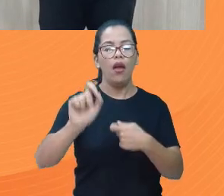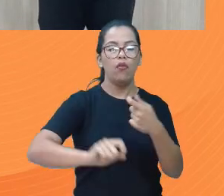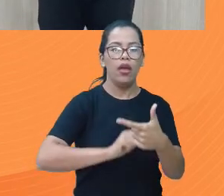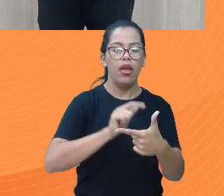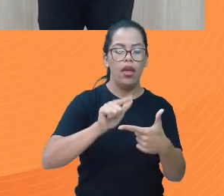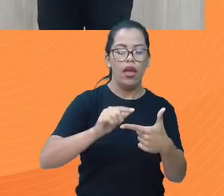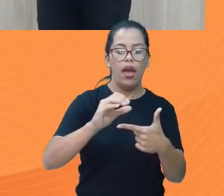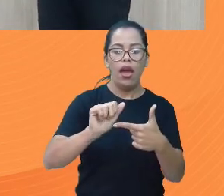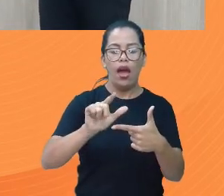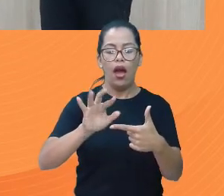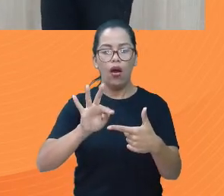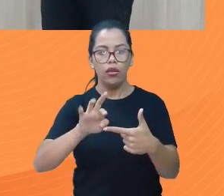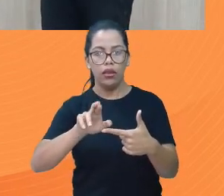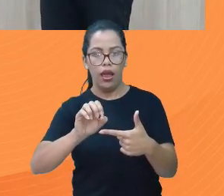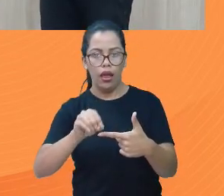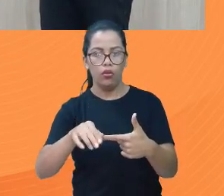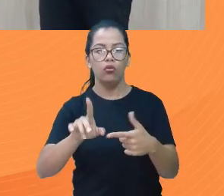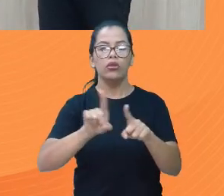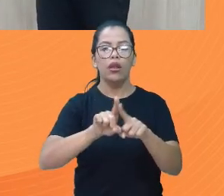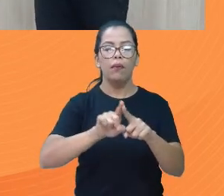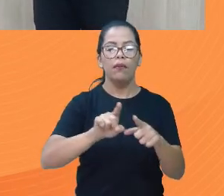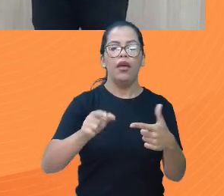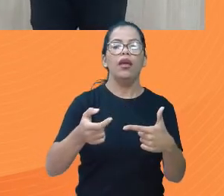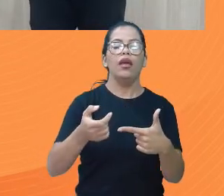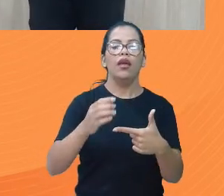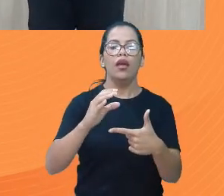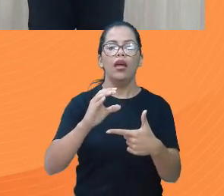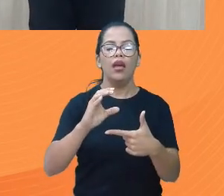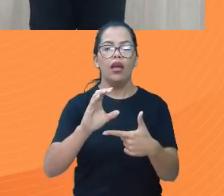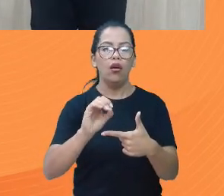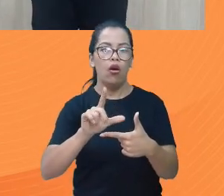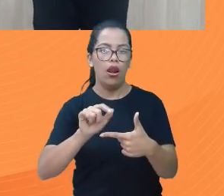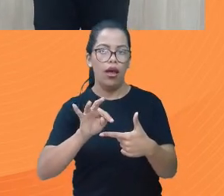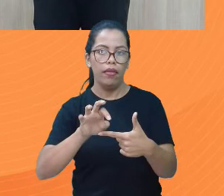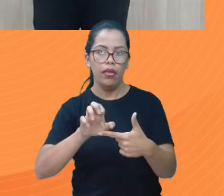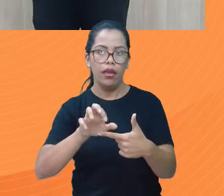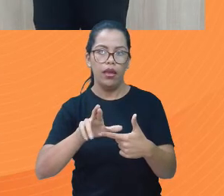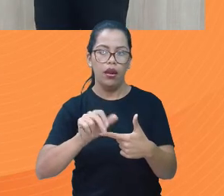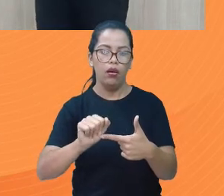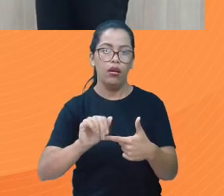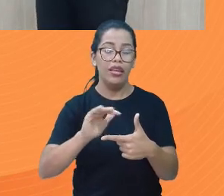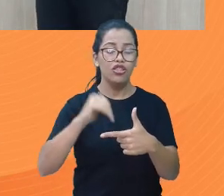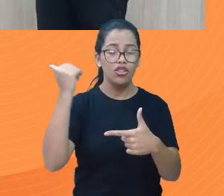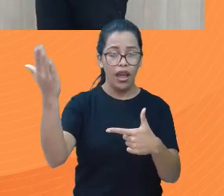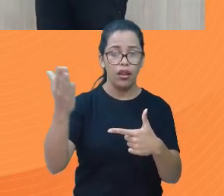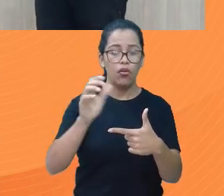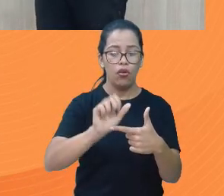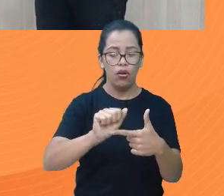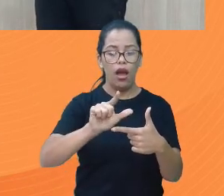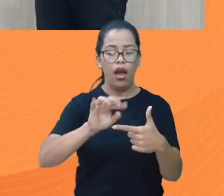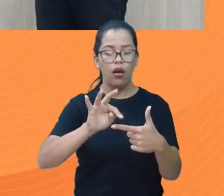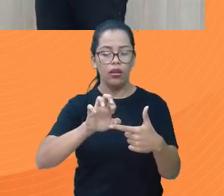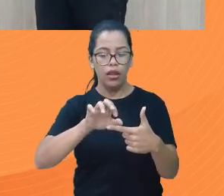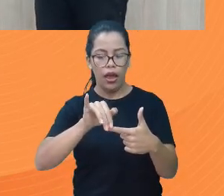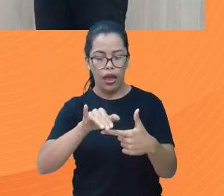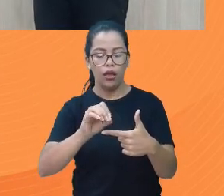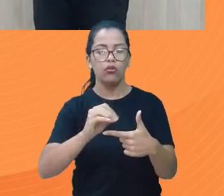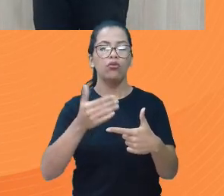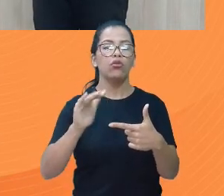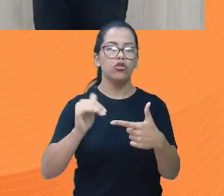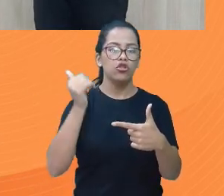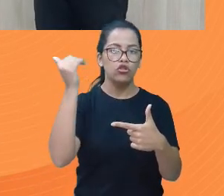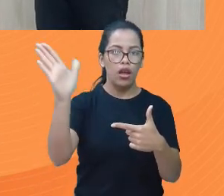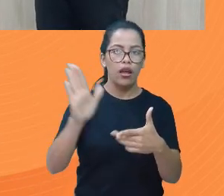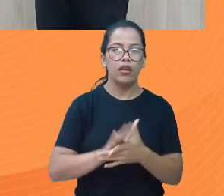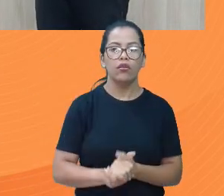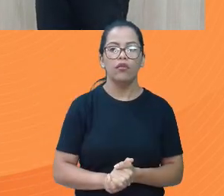Show de bola. Observa o que eu vou fazer aqui agora. Vou escrever ali o ângulo G, tá? Então, eu tenho um ângulo G ali e observe a